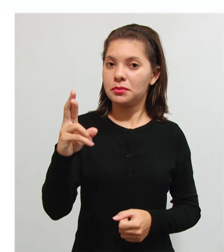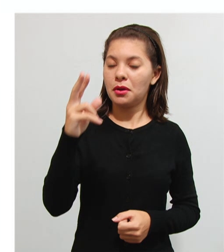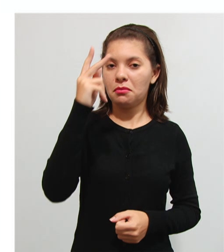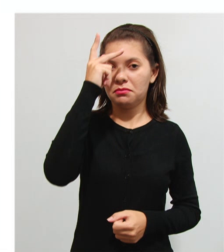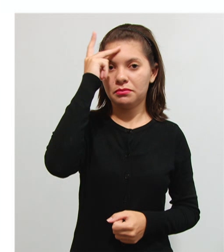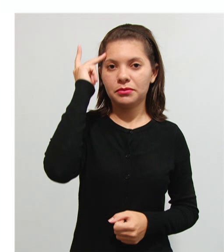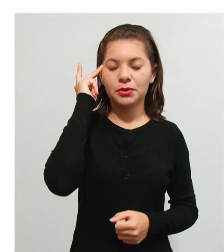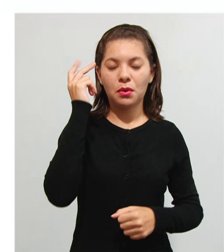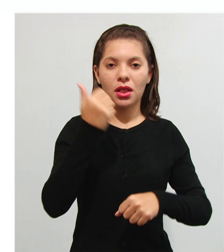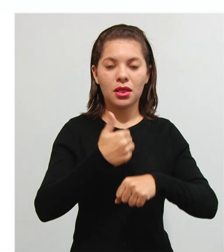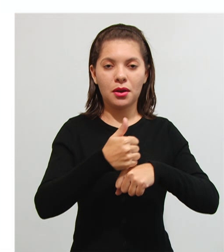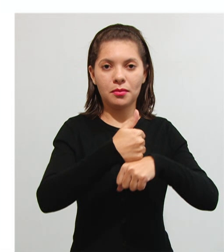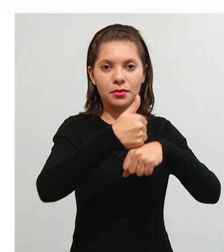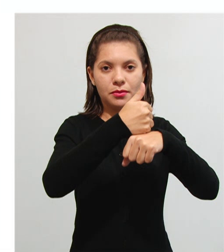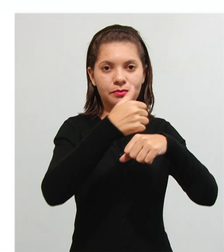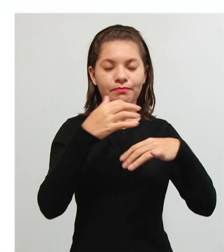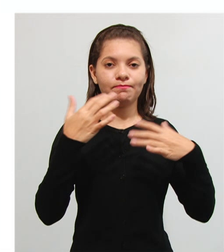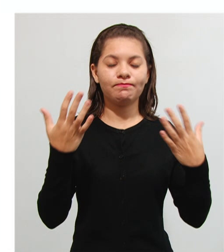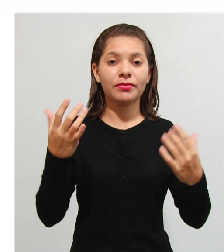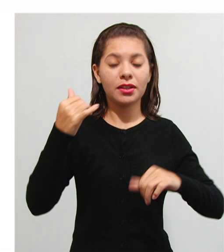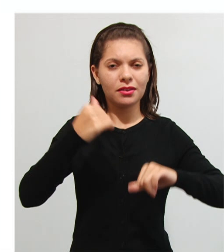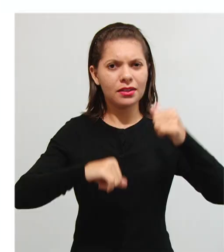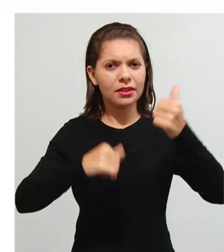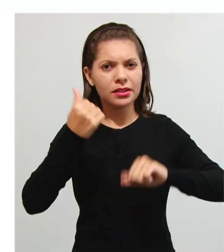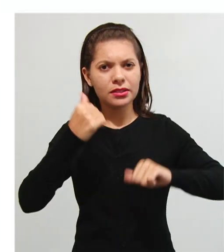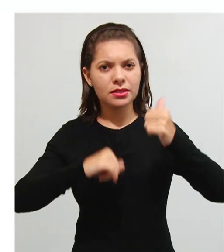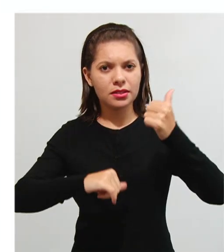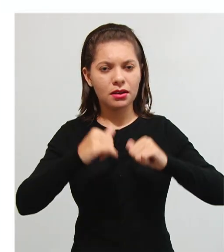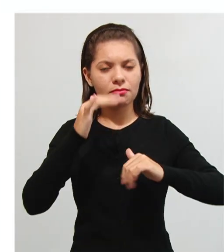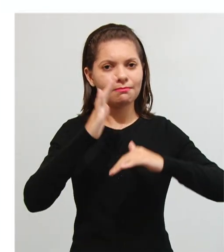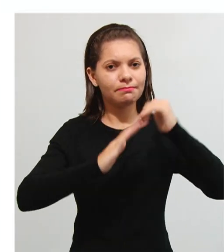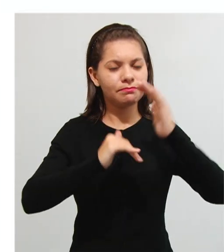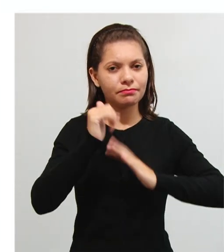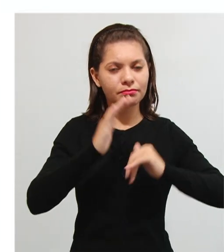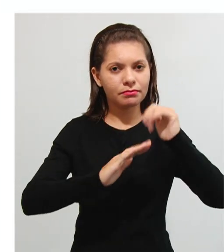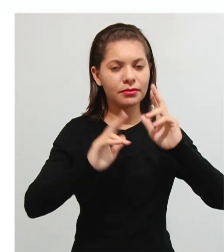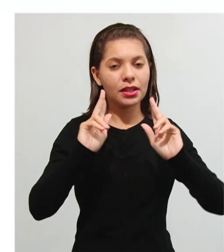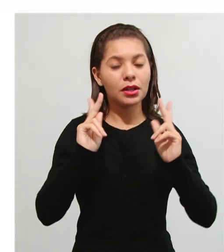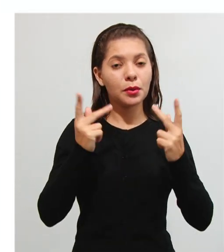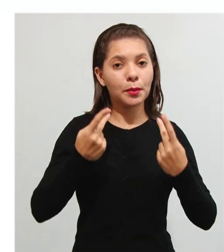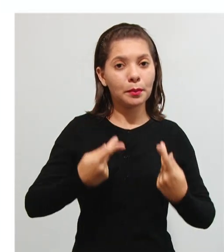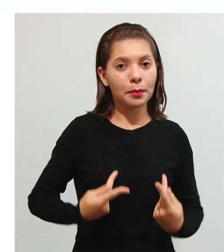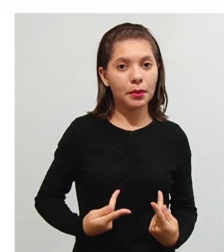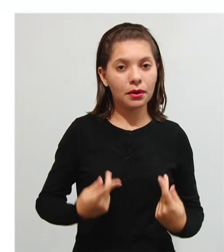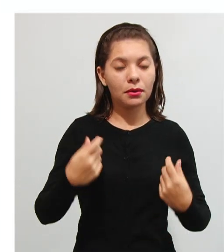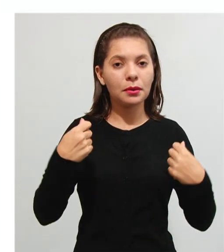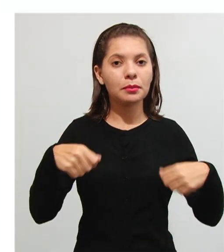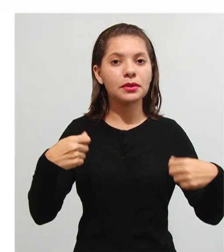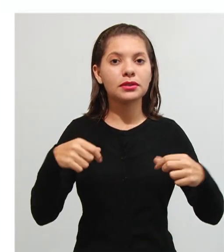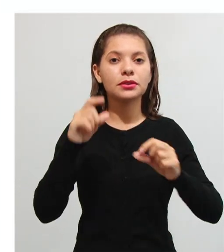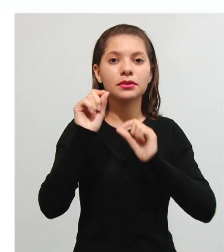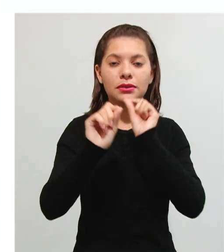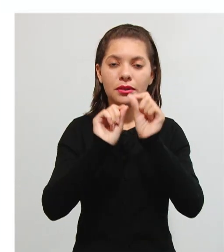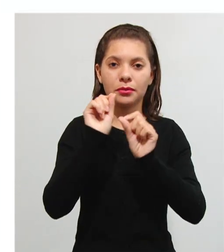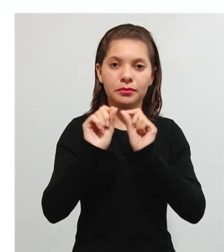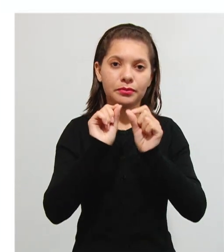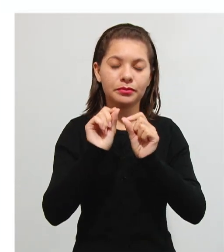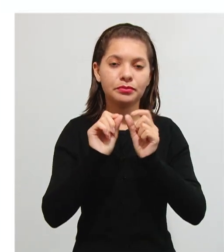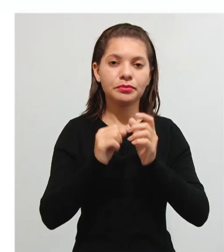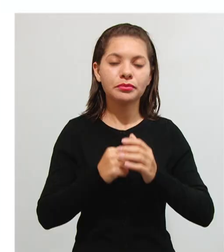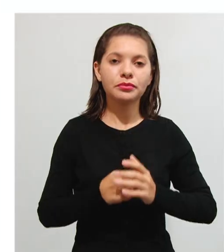pessoa então avaliação essa avaliação de desempenho humano ela precisa ser um mecanismo que